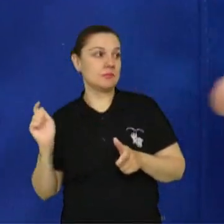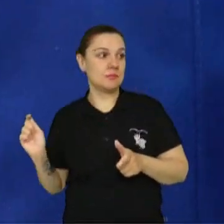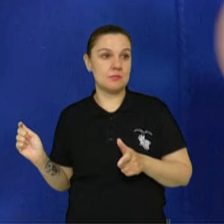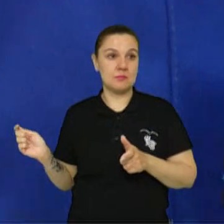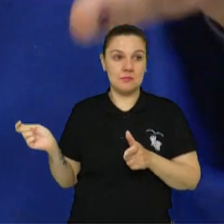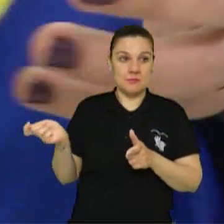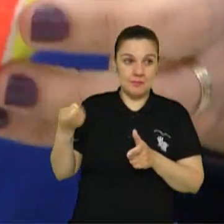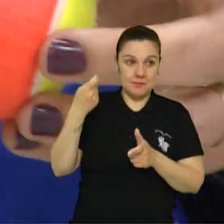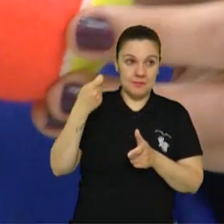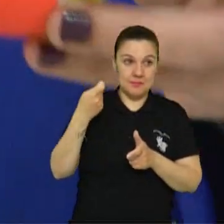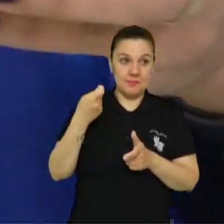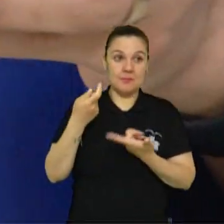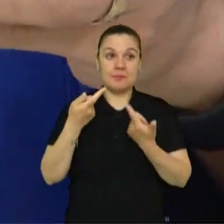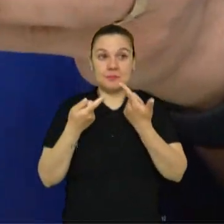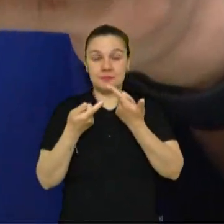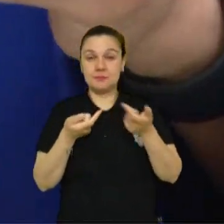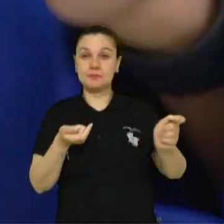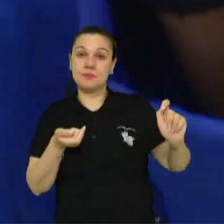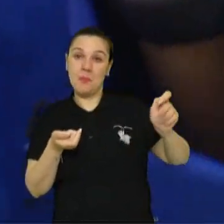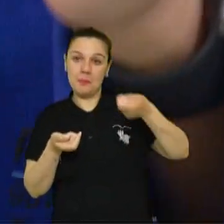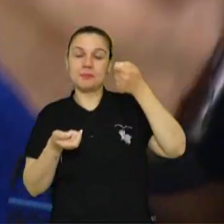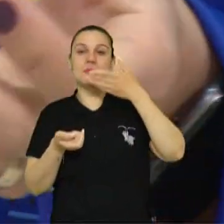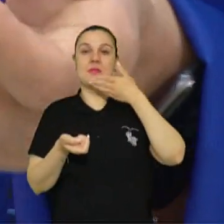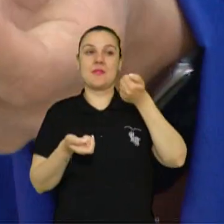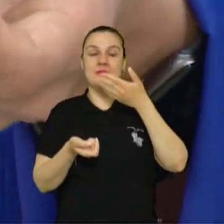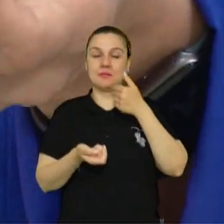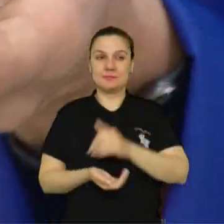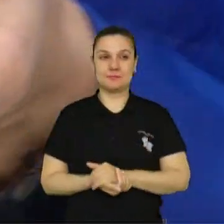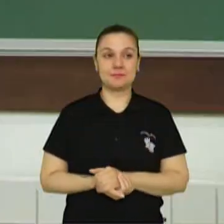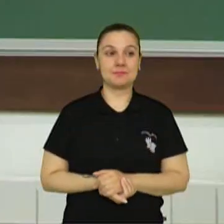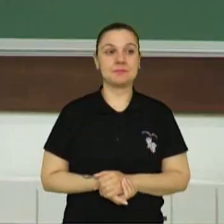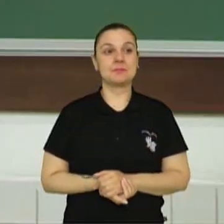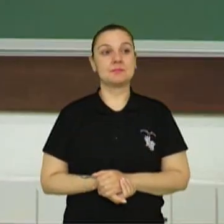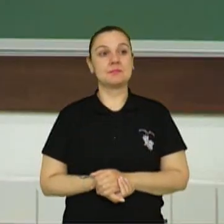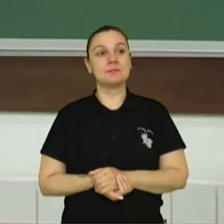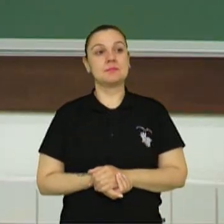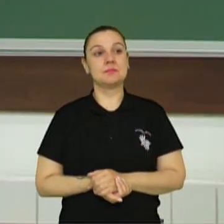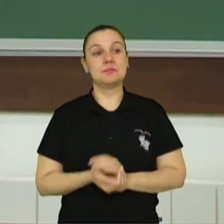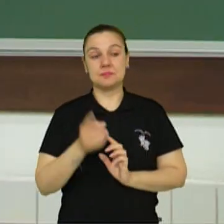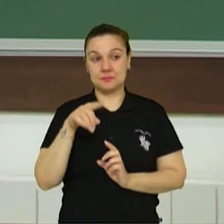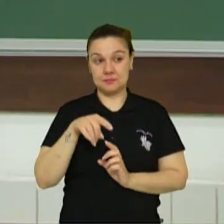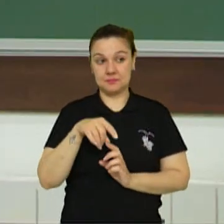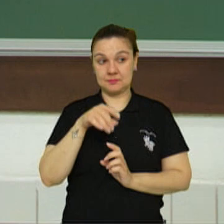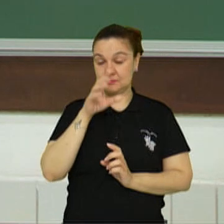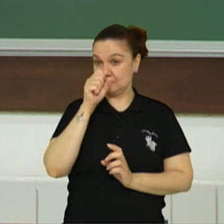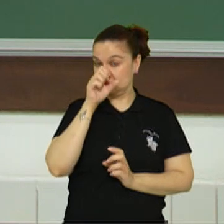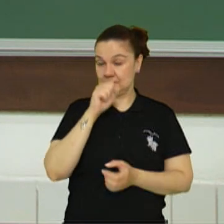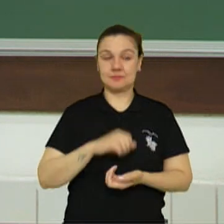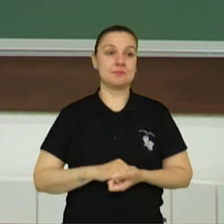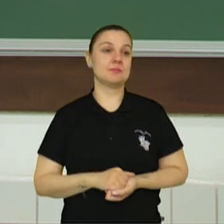rebater, essa bola com mais facilidade, tá? Então, essa aqui é a laranja.